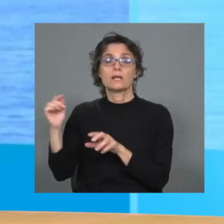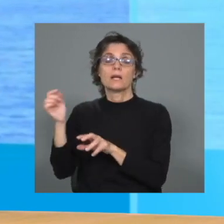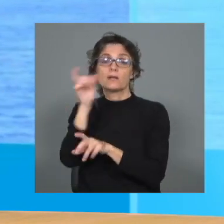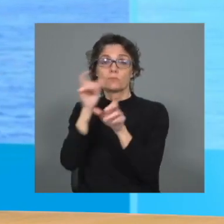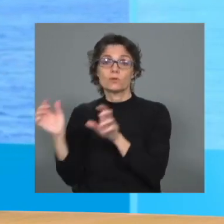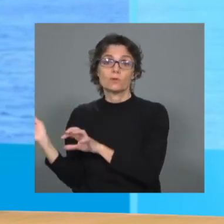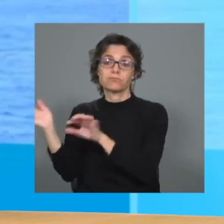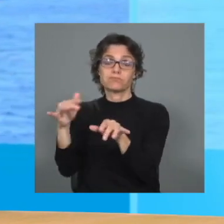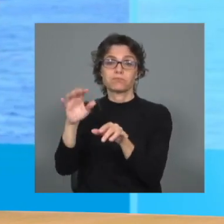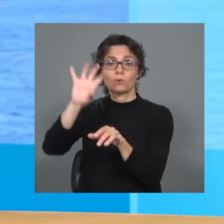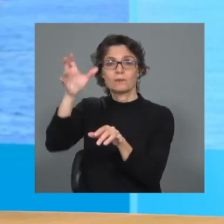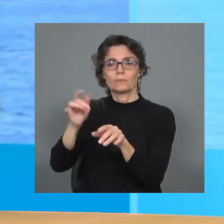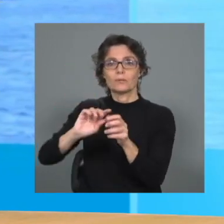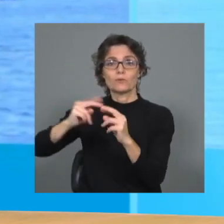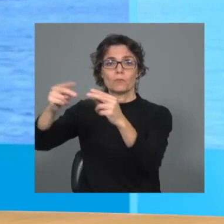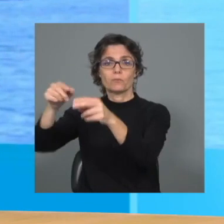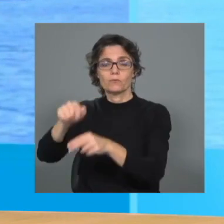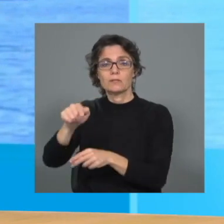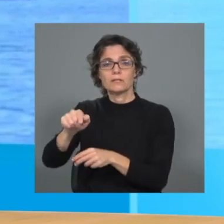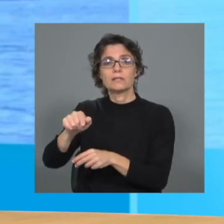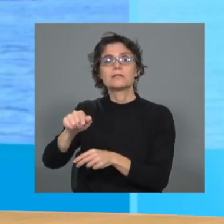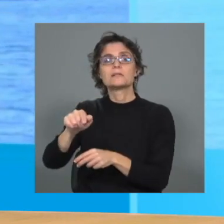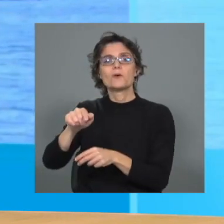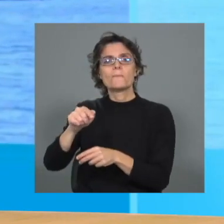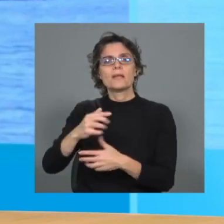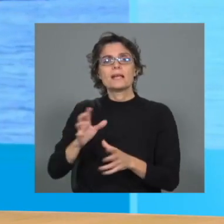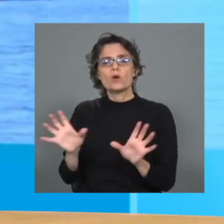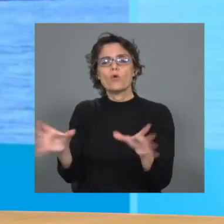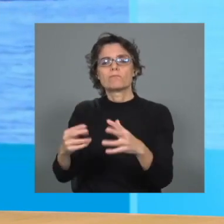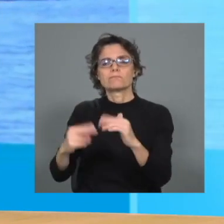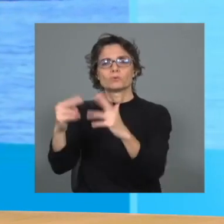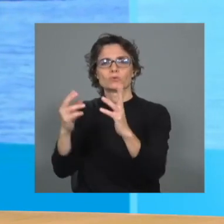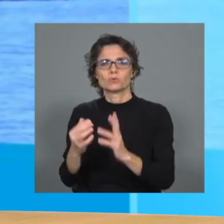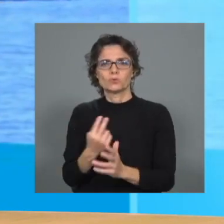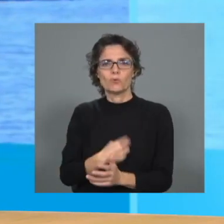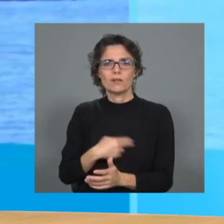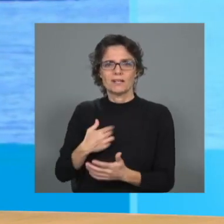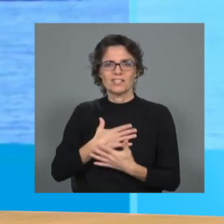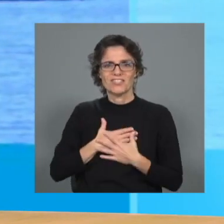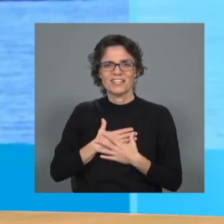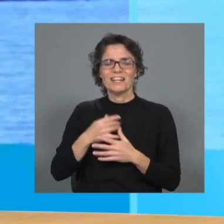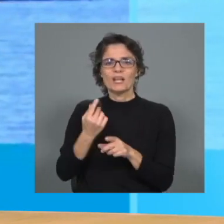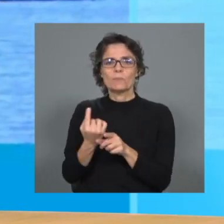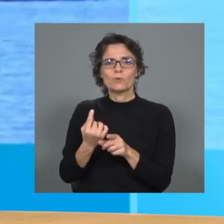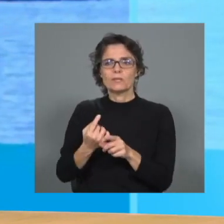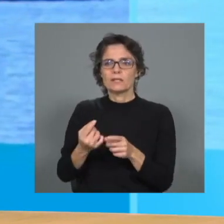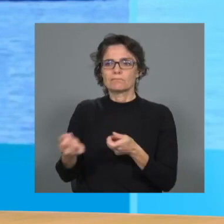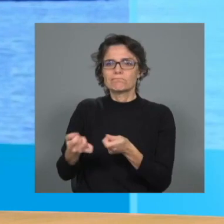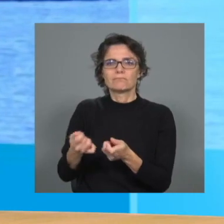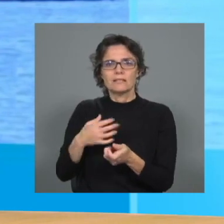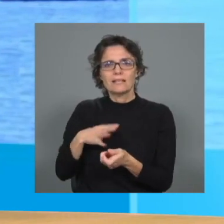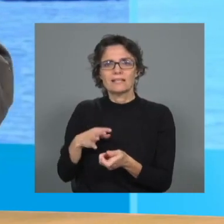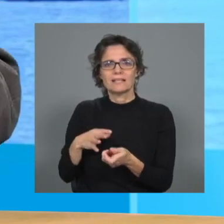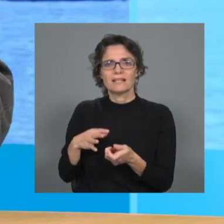com as mais diversas cores e caras, mas muito, muito, muito vivas, muito dinâmicas e que fazem que o Bahrein